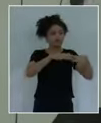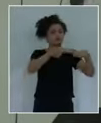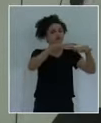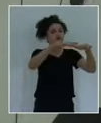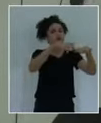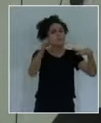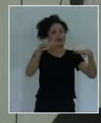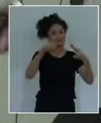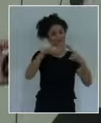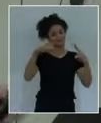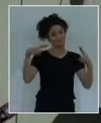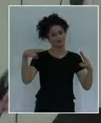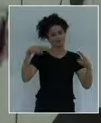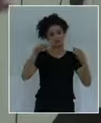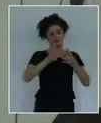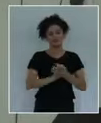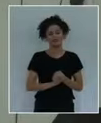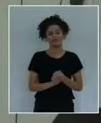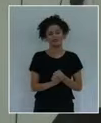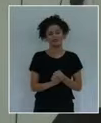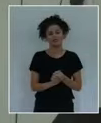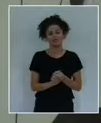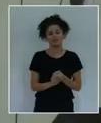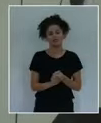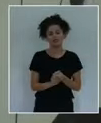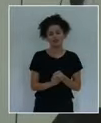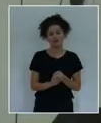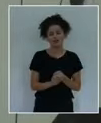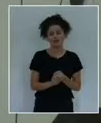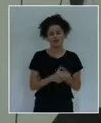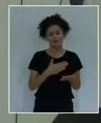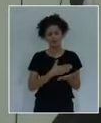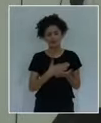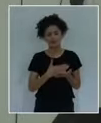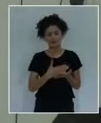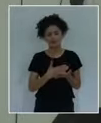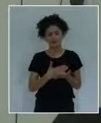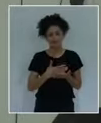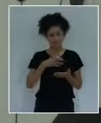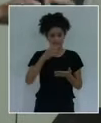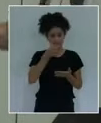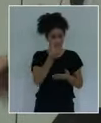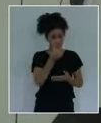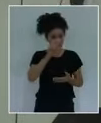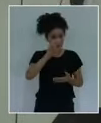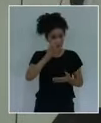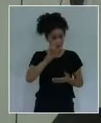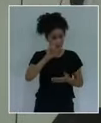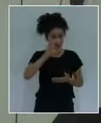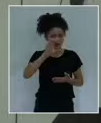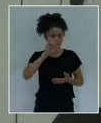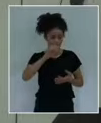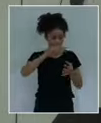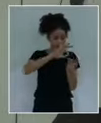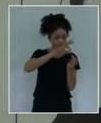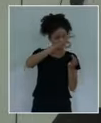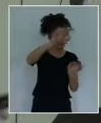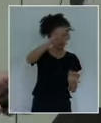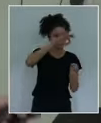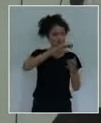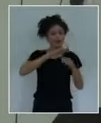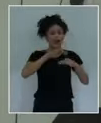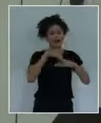Nova. Aí já começa a sair, vocês podem ver ali que é 650 metros, aí começa a sair ali atrás do